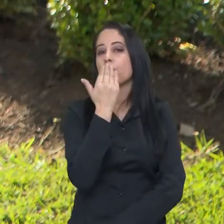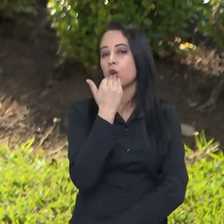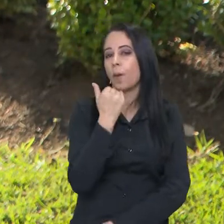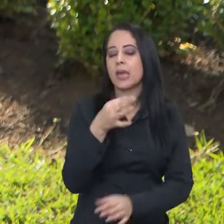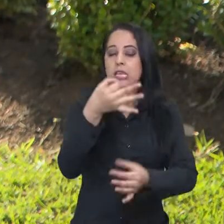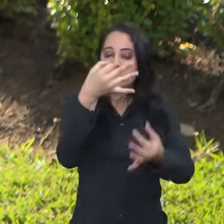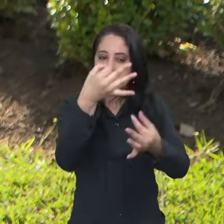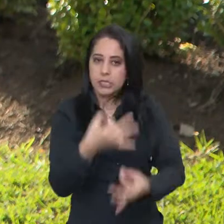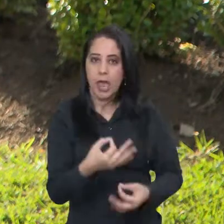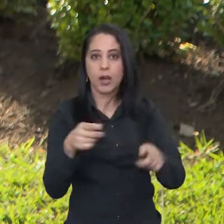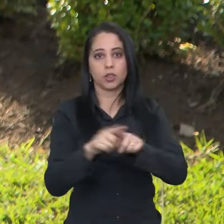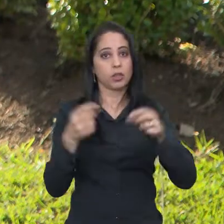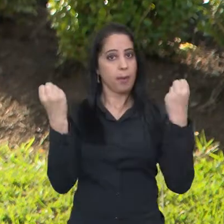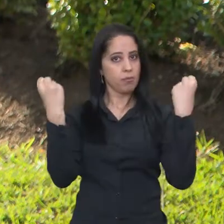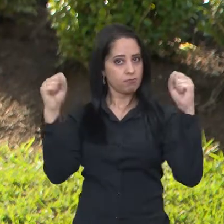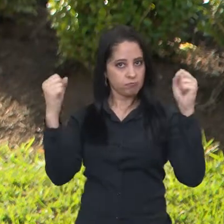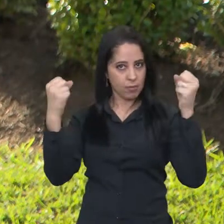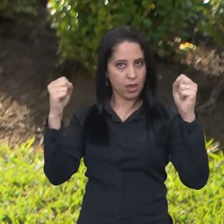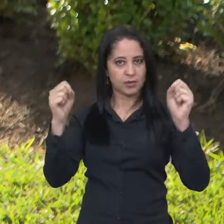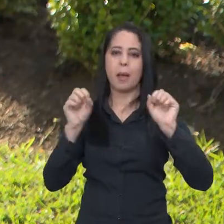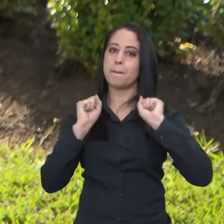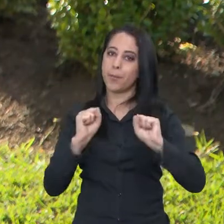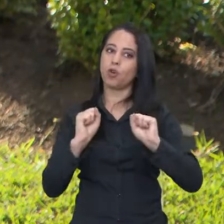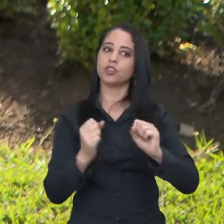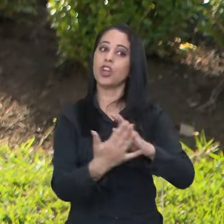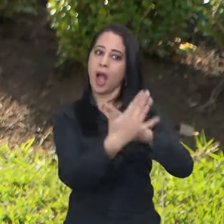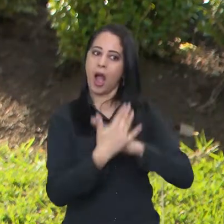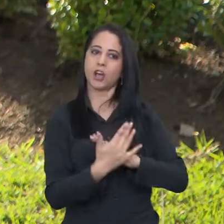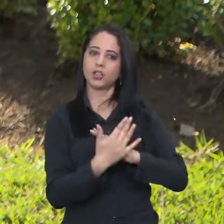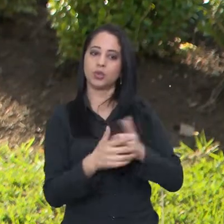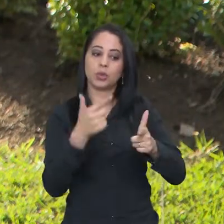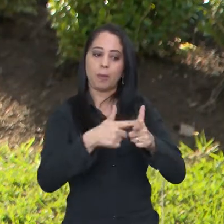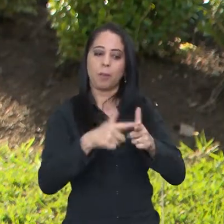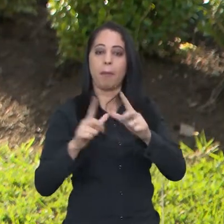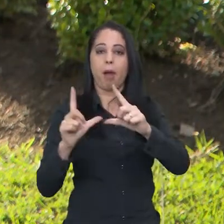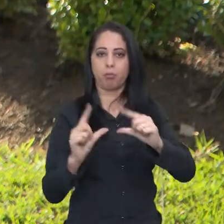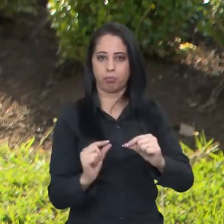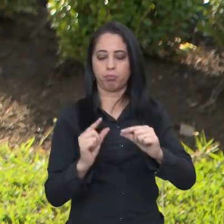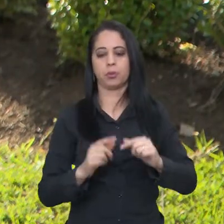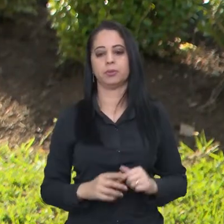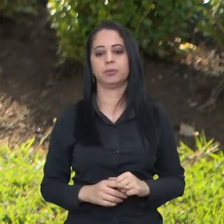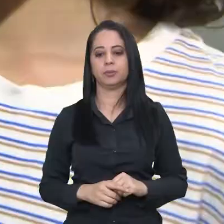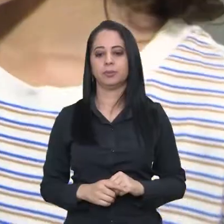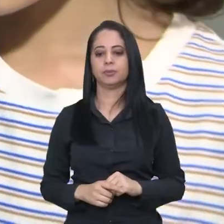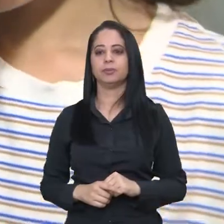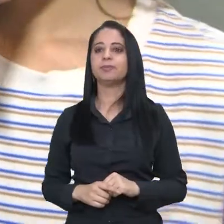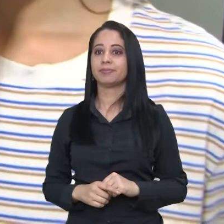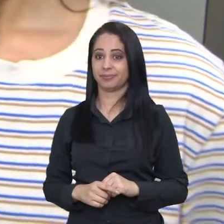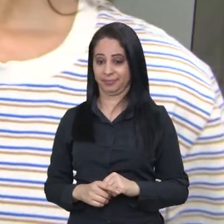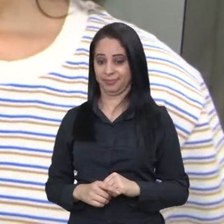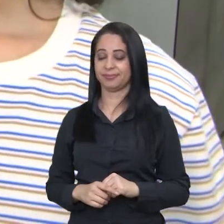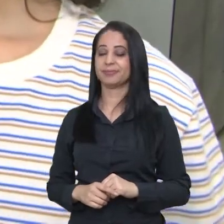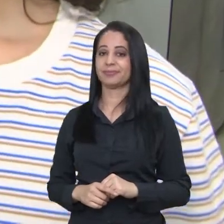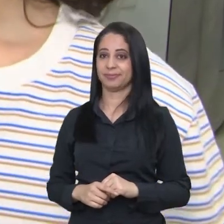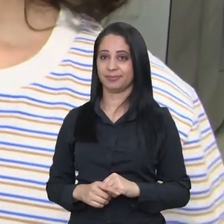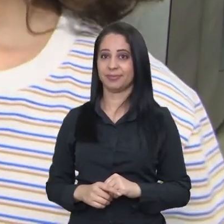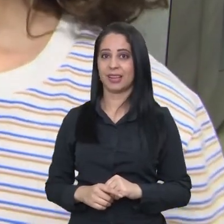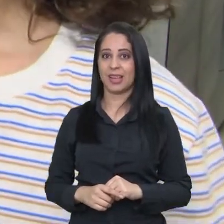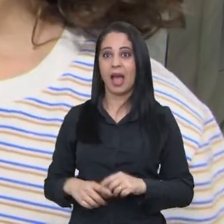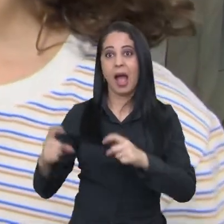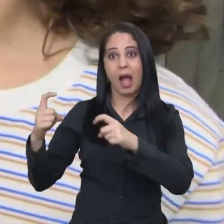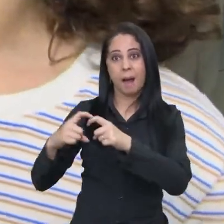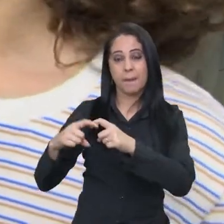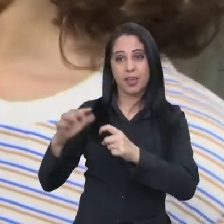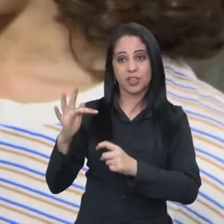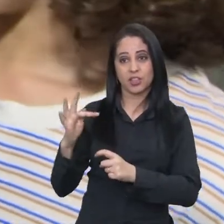com alimentação regrada e exercícios físicos, pode ajudar a diminuir o problema. E para quem convive com a